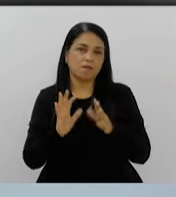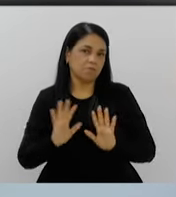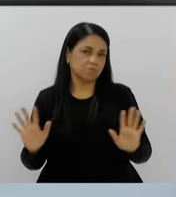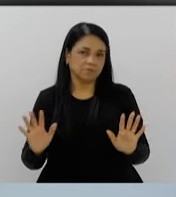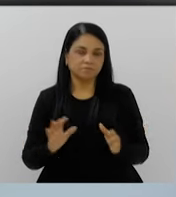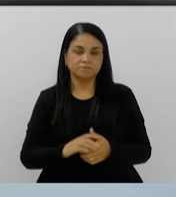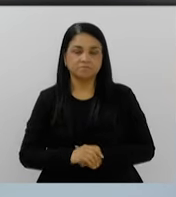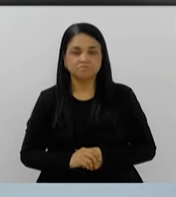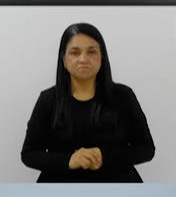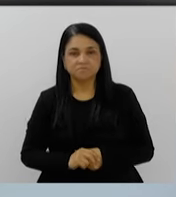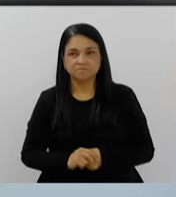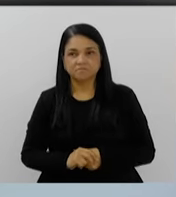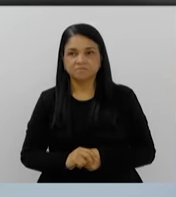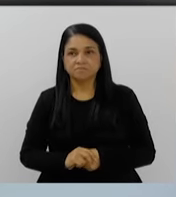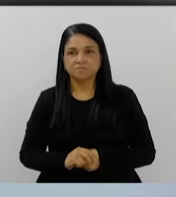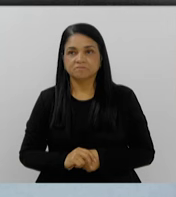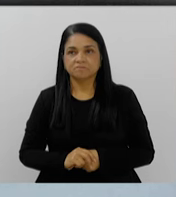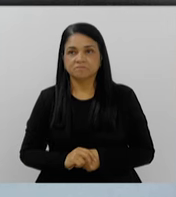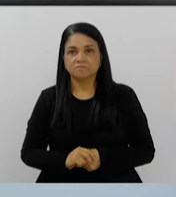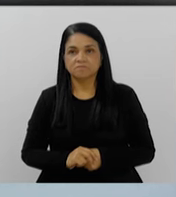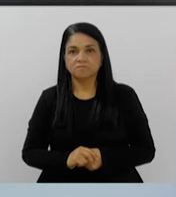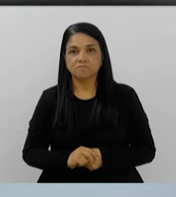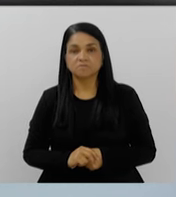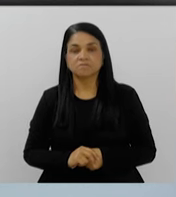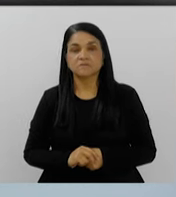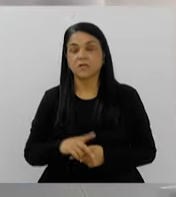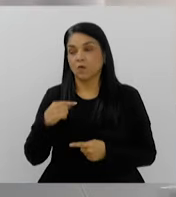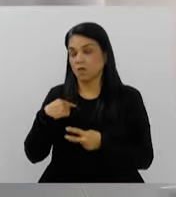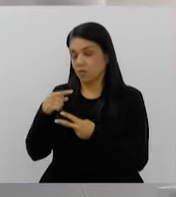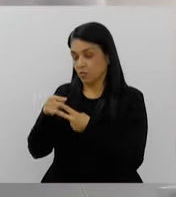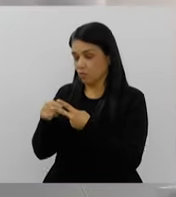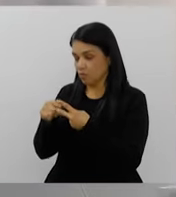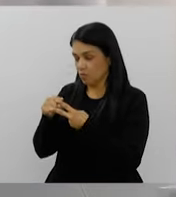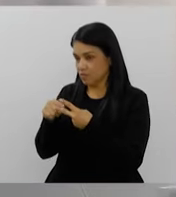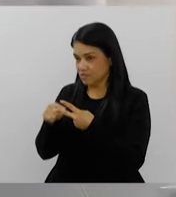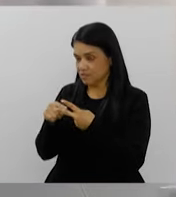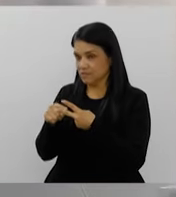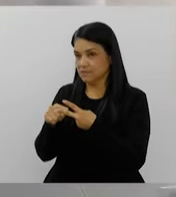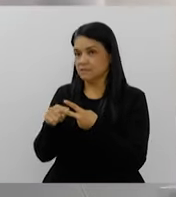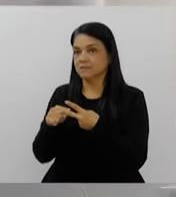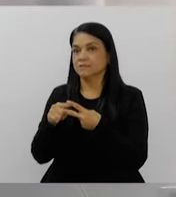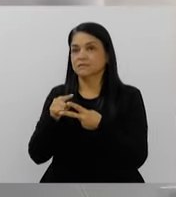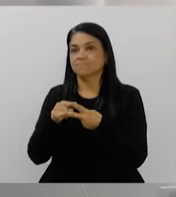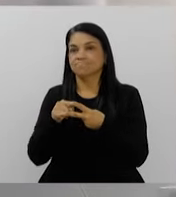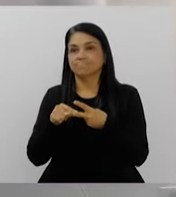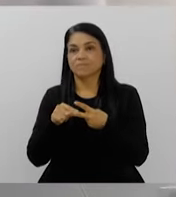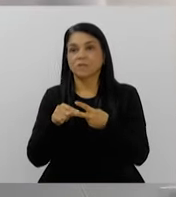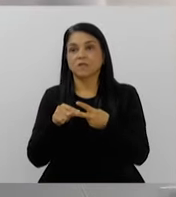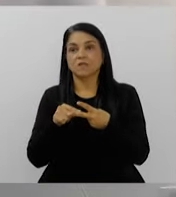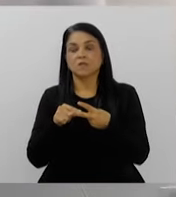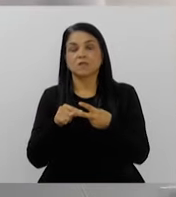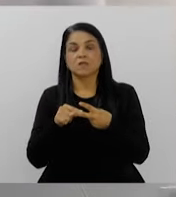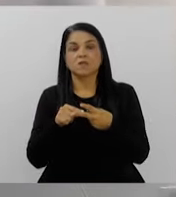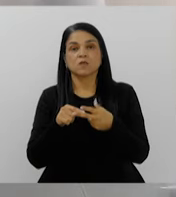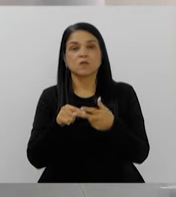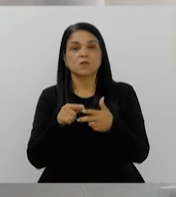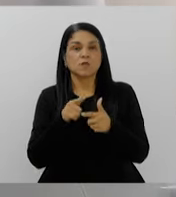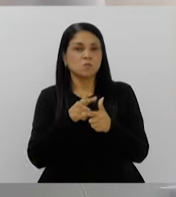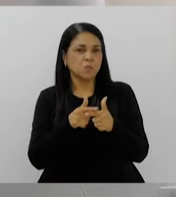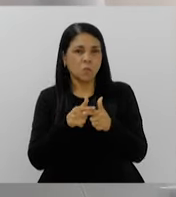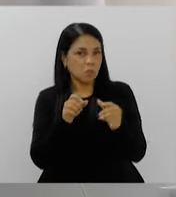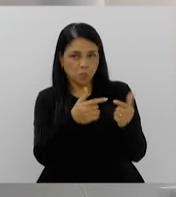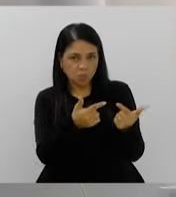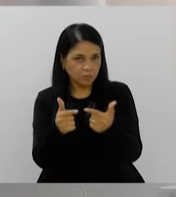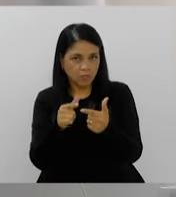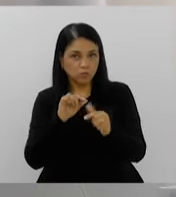Era isso, presidente. Acho que são duas questões aí, deputada Élica. Se Vossa Excelência me permite, não tem o menor problema de mudar o parecer, não.